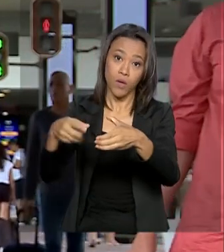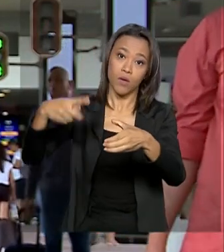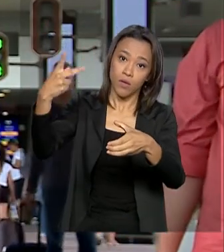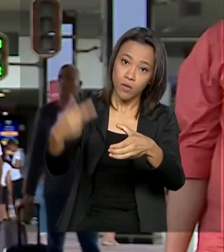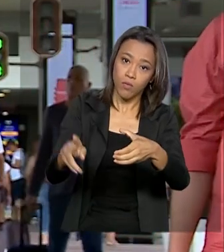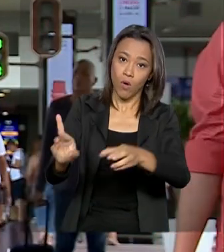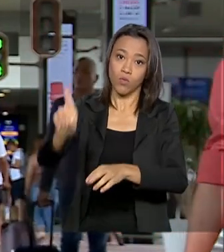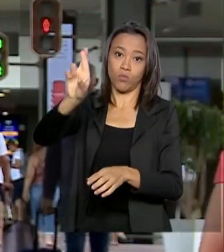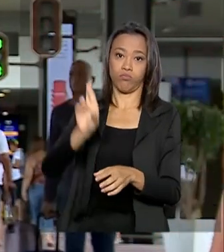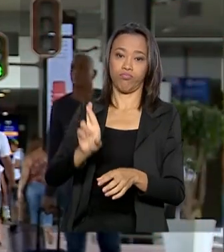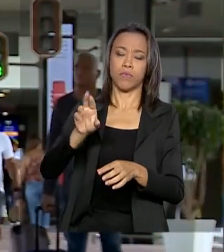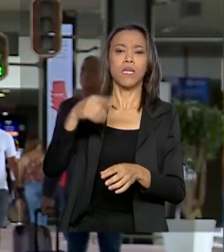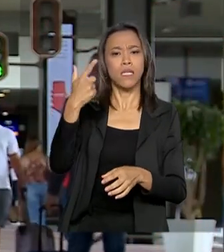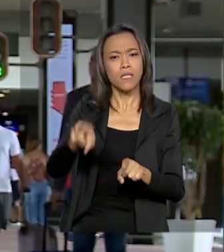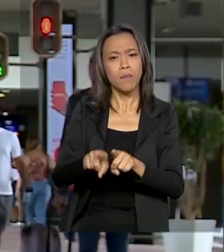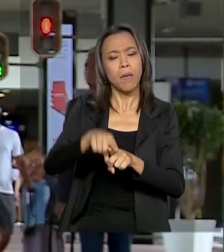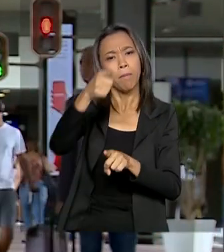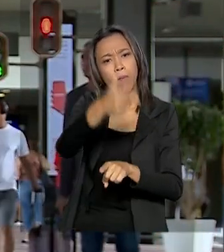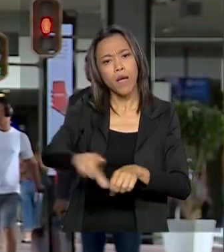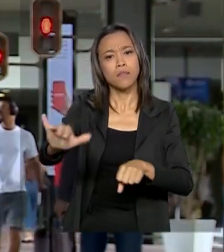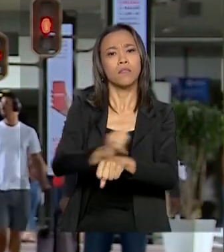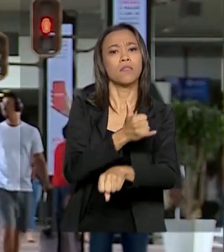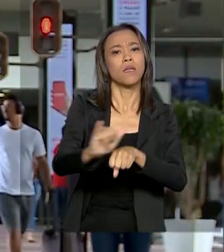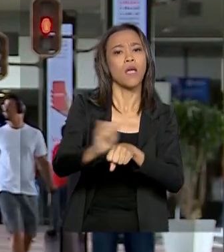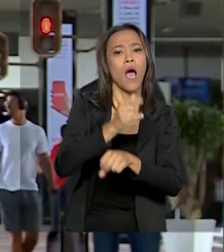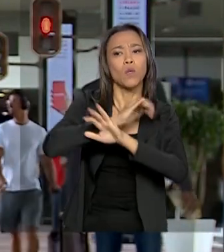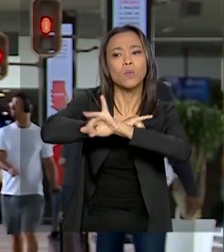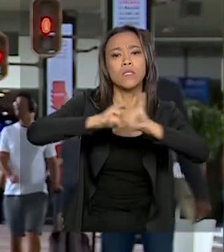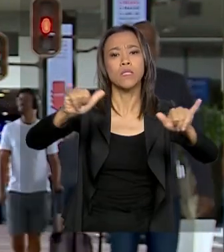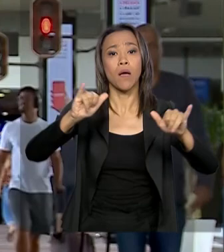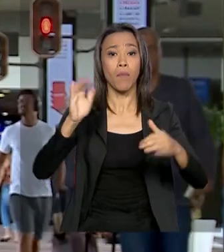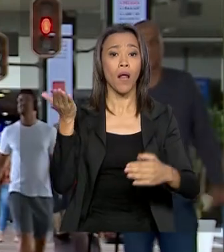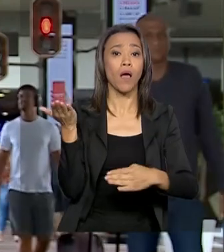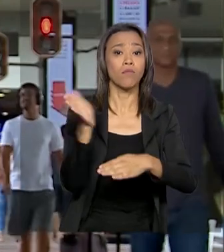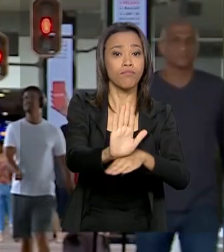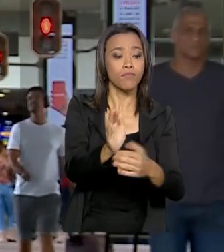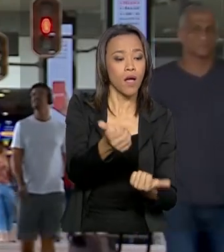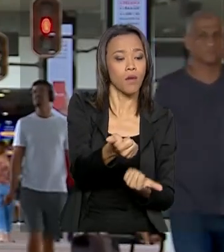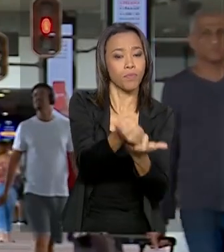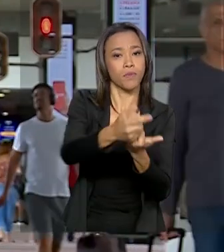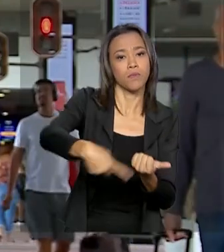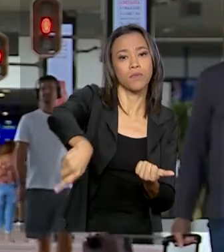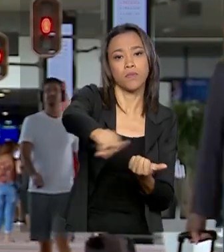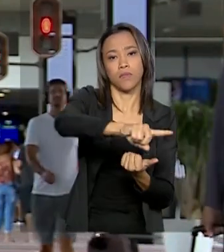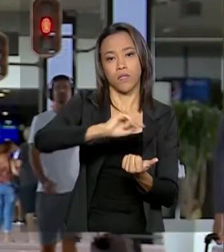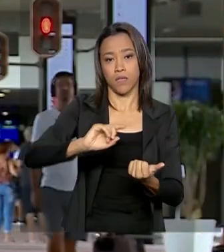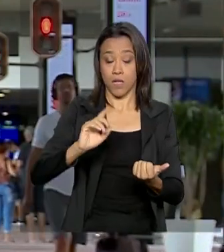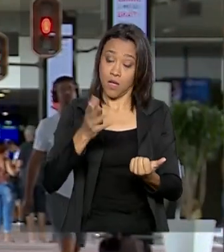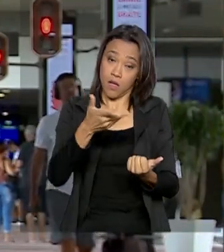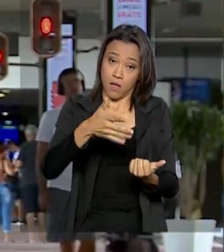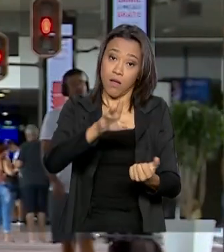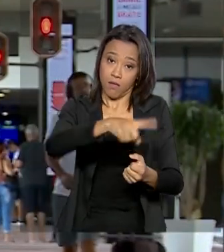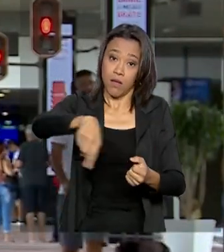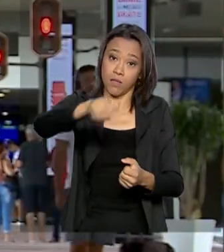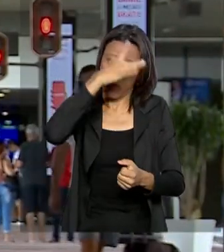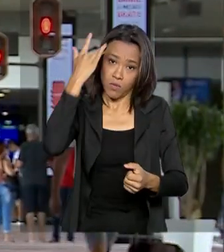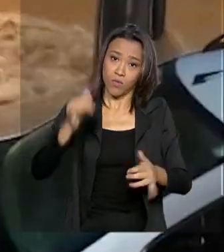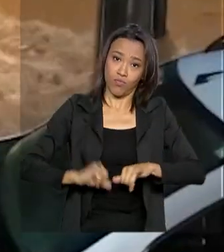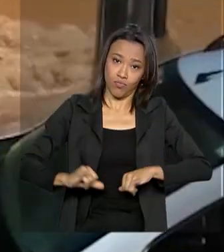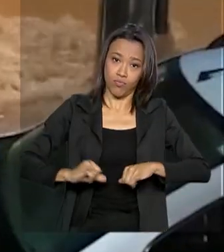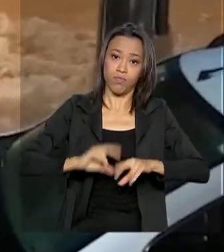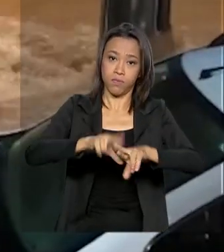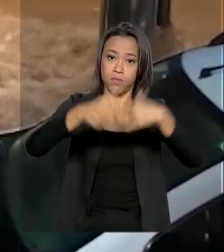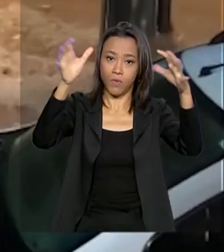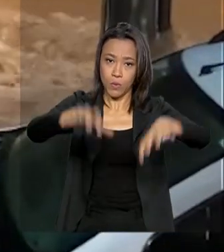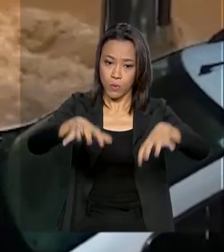anúncio de mais medidas para auxiliar no socorro das vítimas pelas chuvas. O Ministério do Desenvolvimento